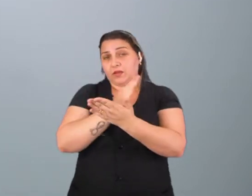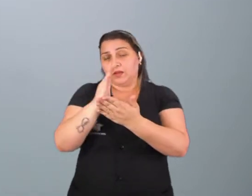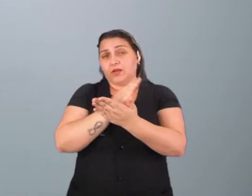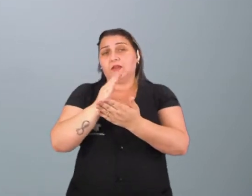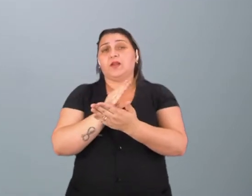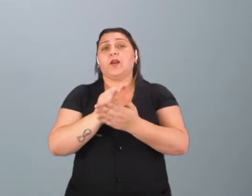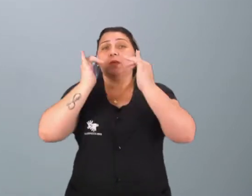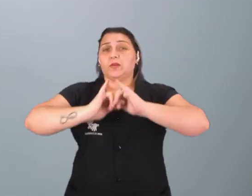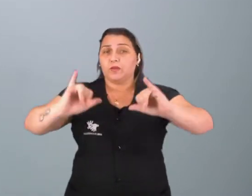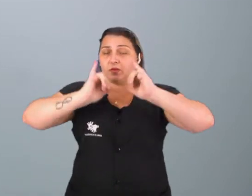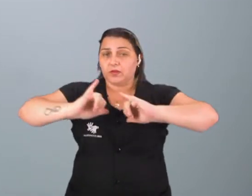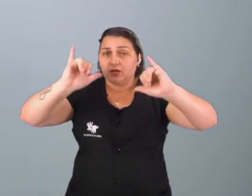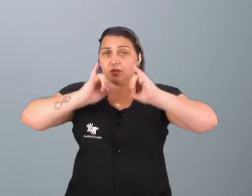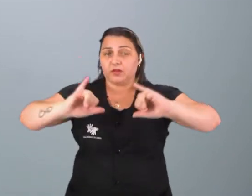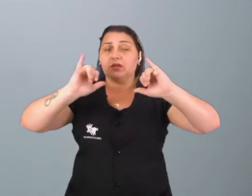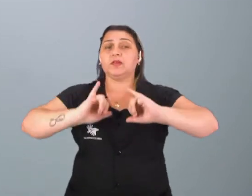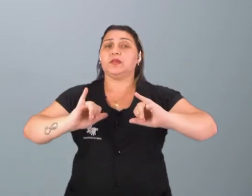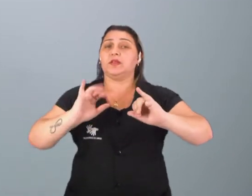gênero?